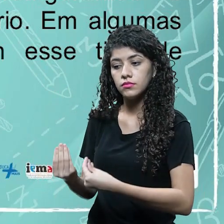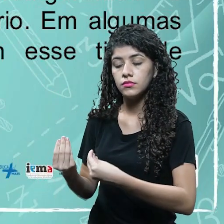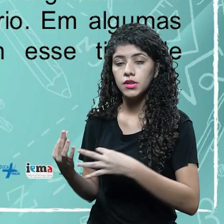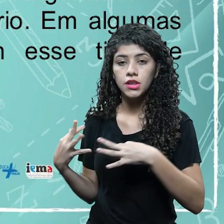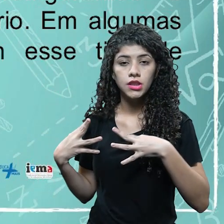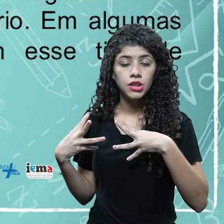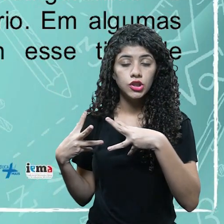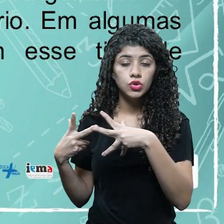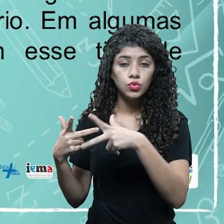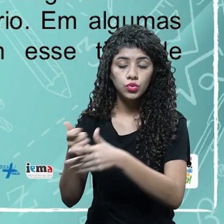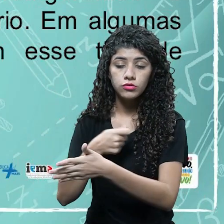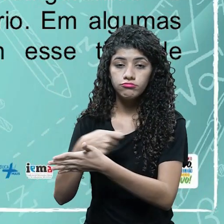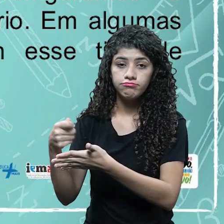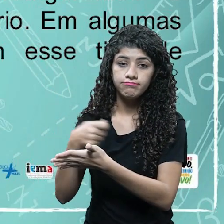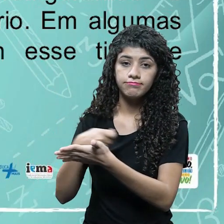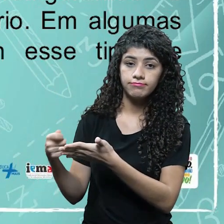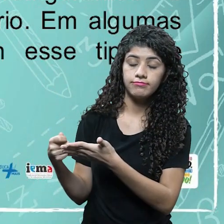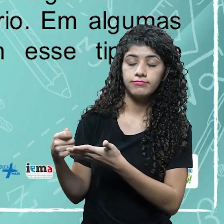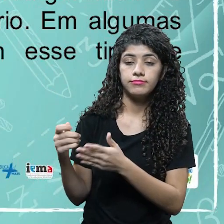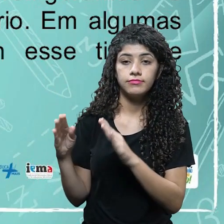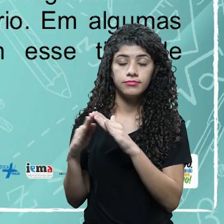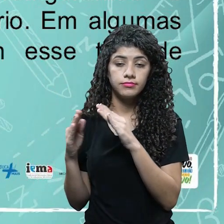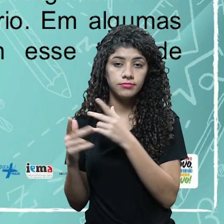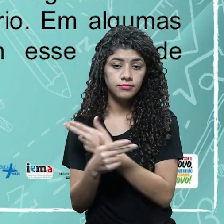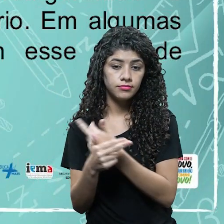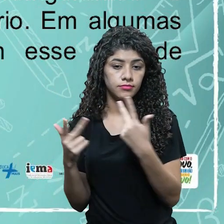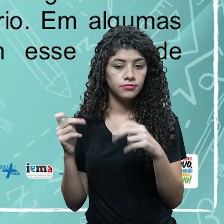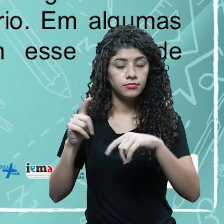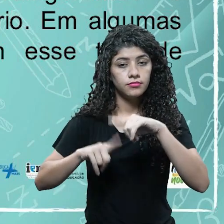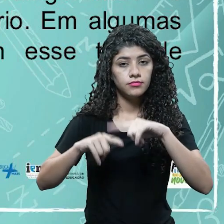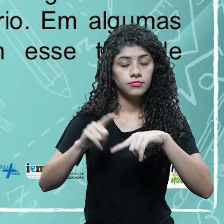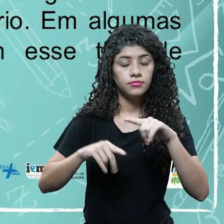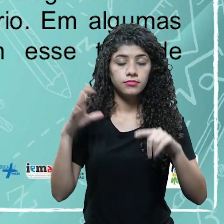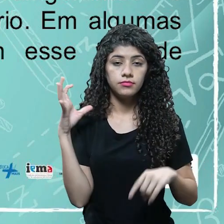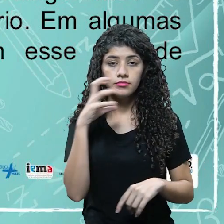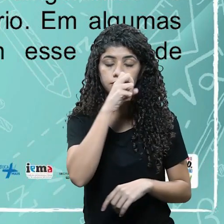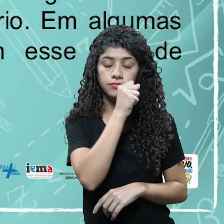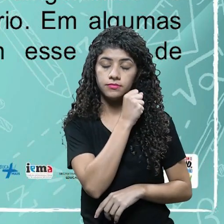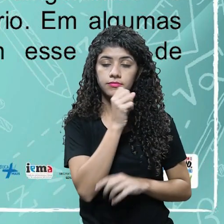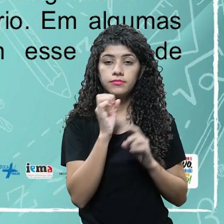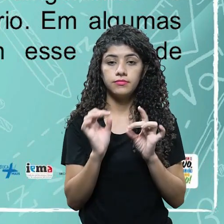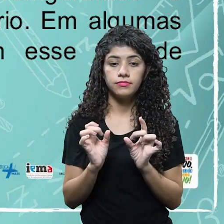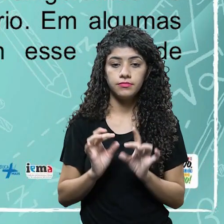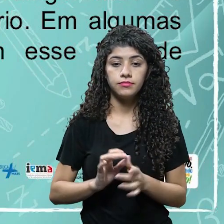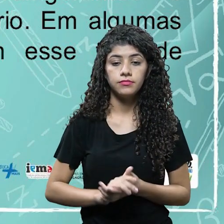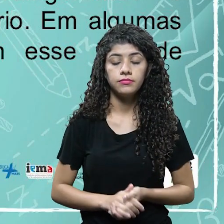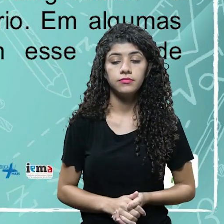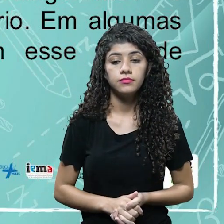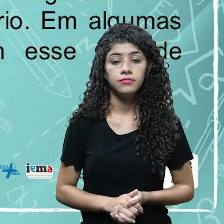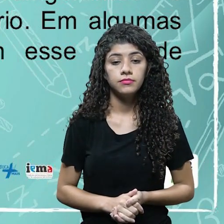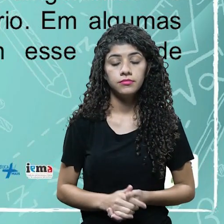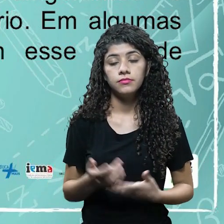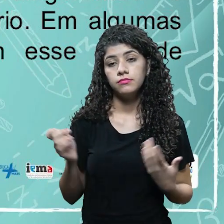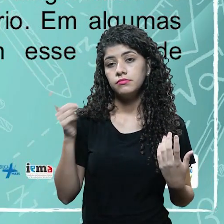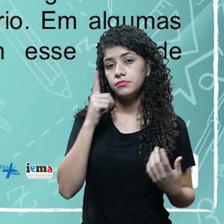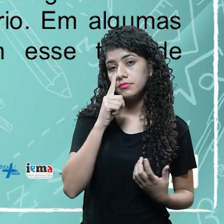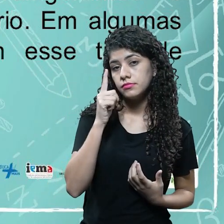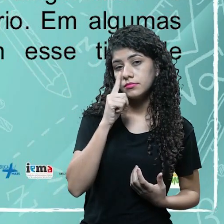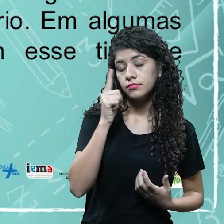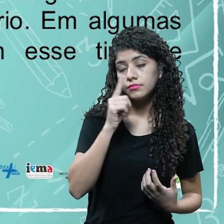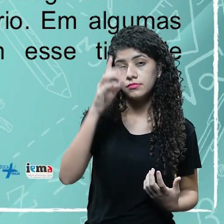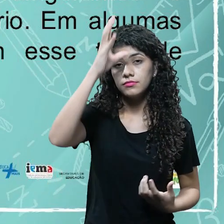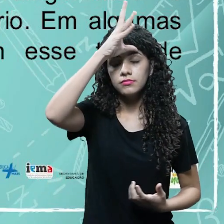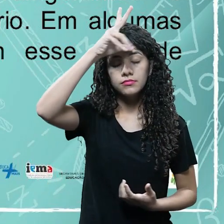tempo. Ele já leva a mercadoria no caminhão, agilizando assim toda a comercialização. Vendedores de biscoito, refrigerantes e cervejas